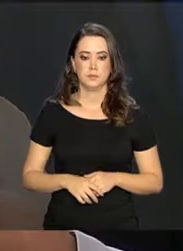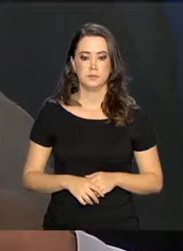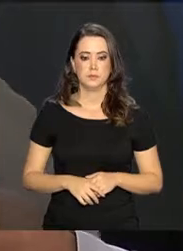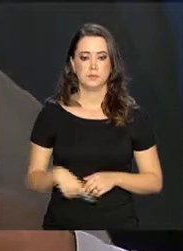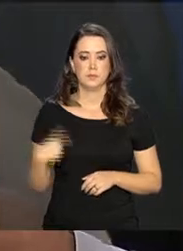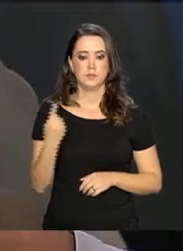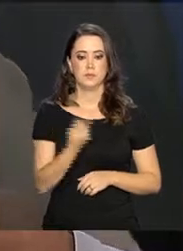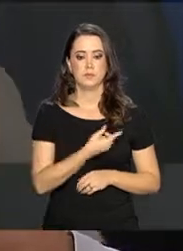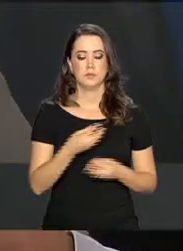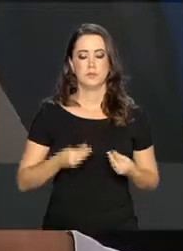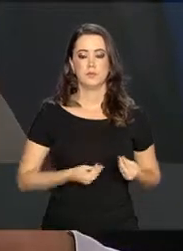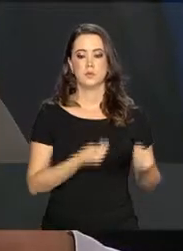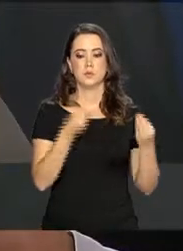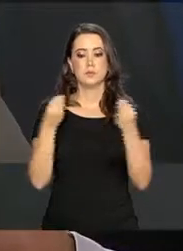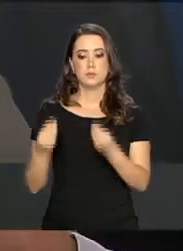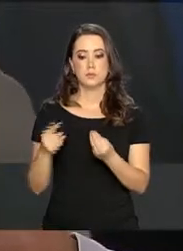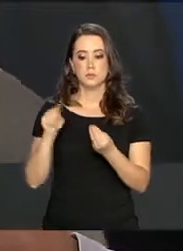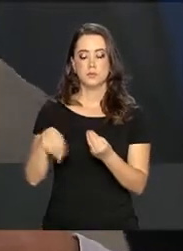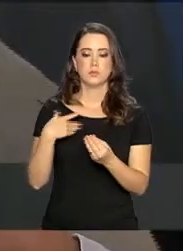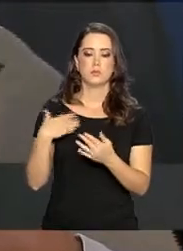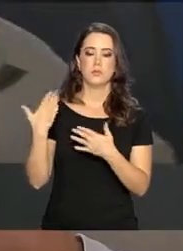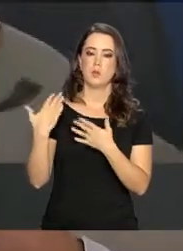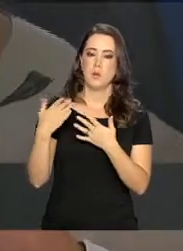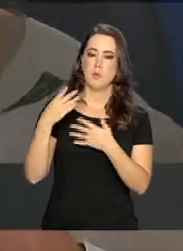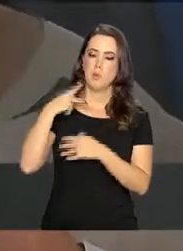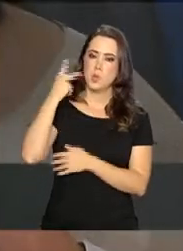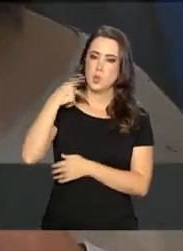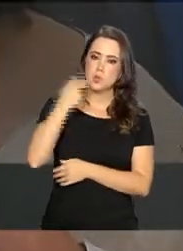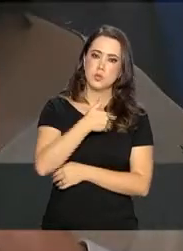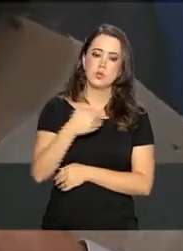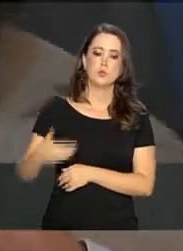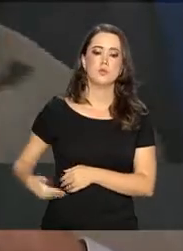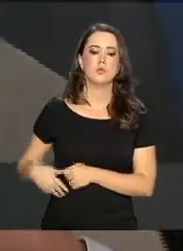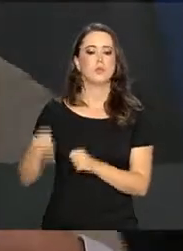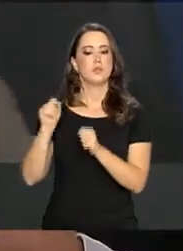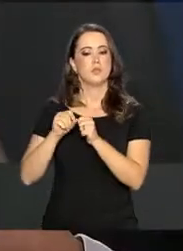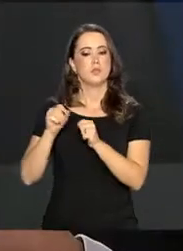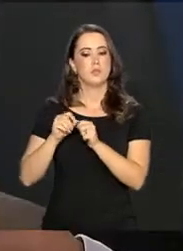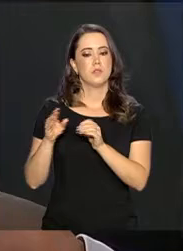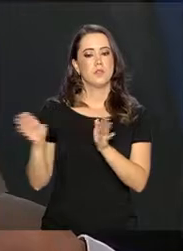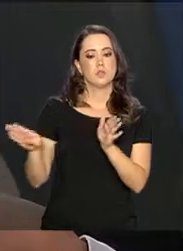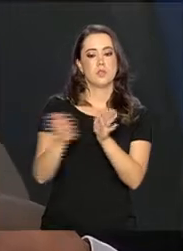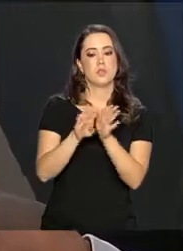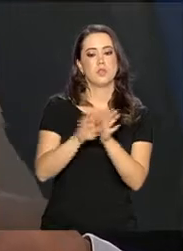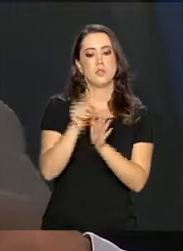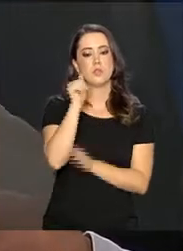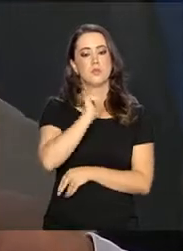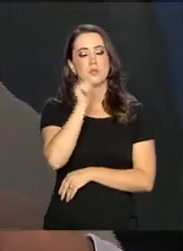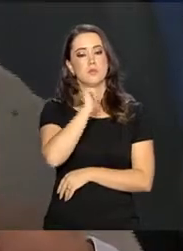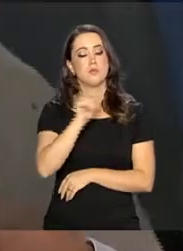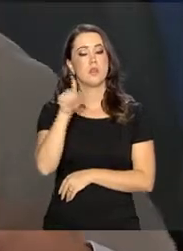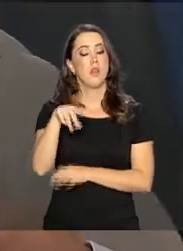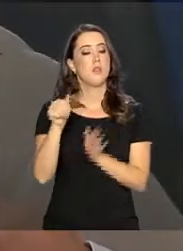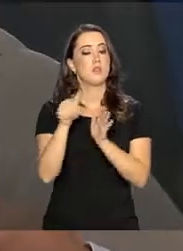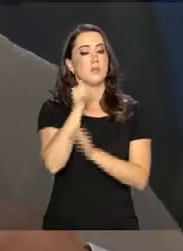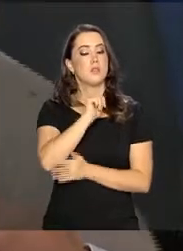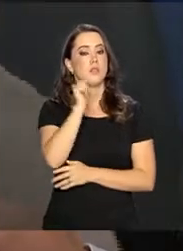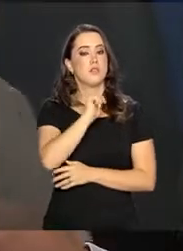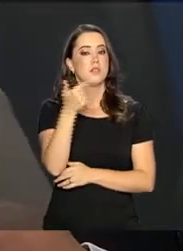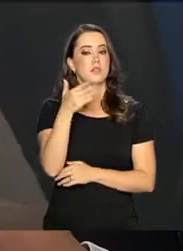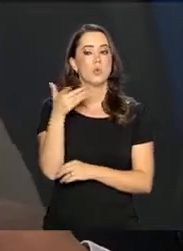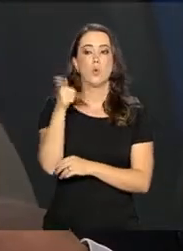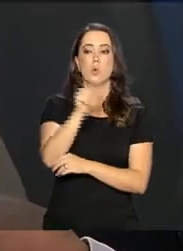Nós vamos trazer para o protagonismo políticas públicas que ainda não chegaram até mulheres e as mulheres que ainda não